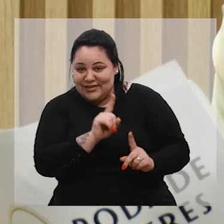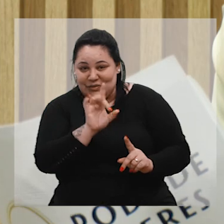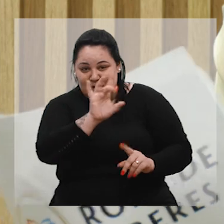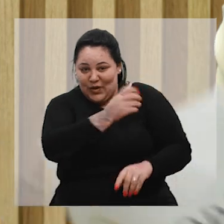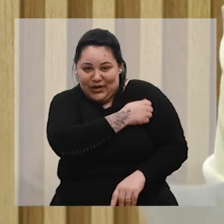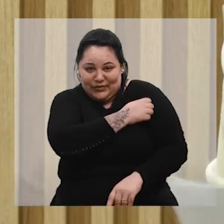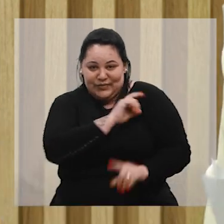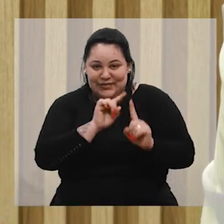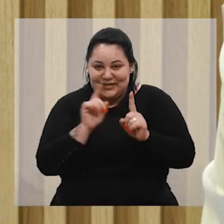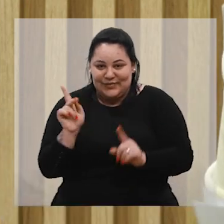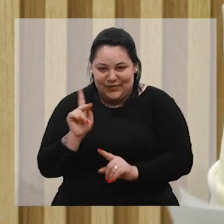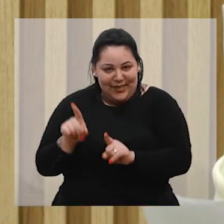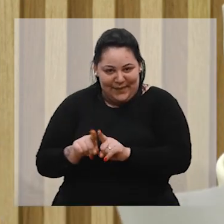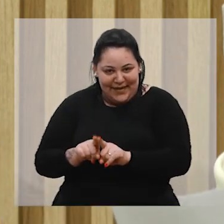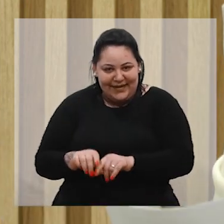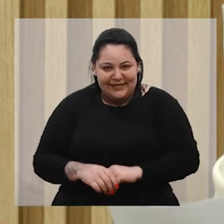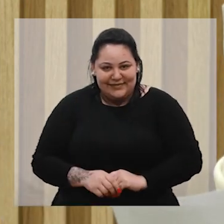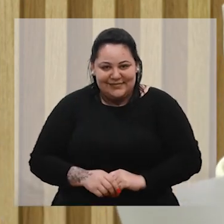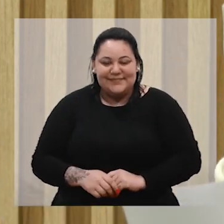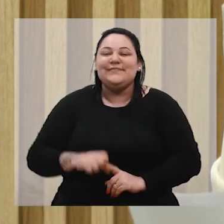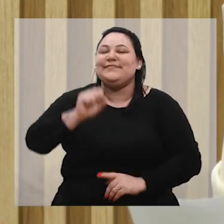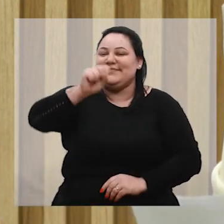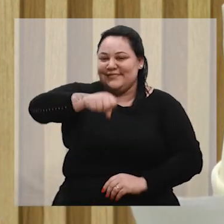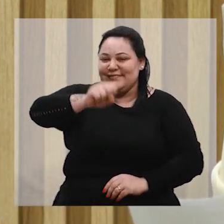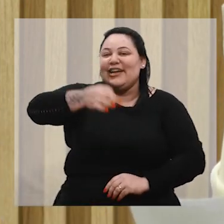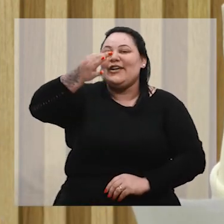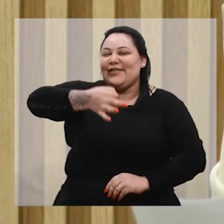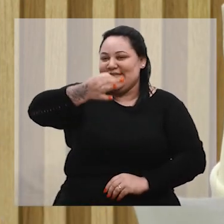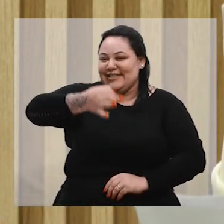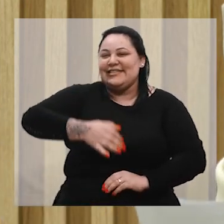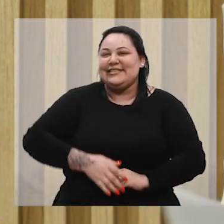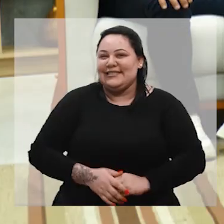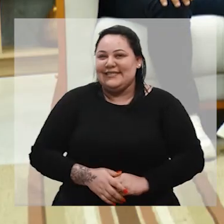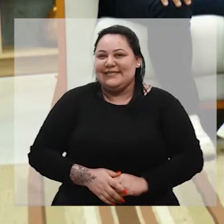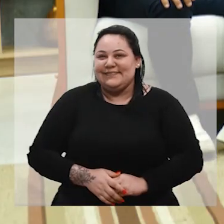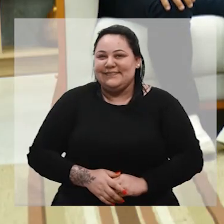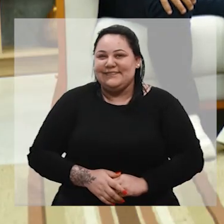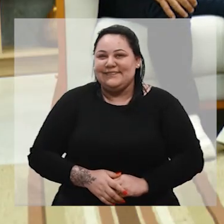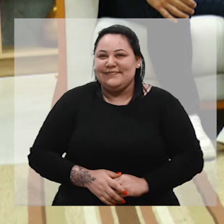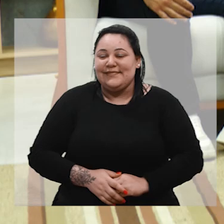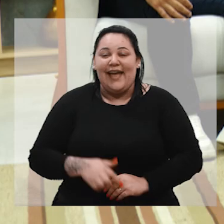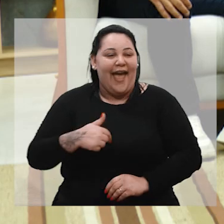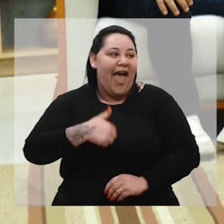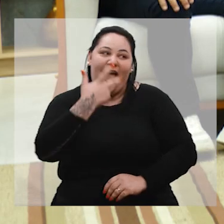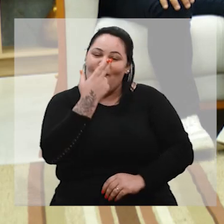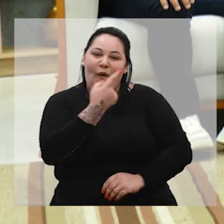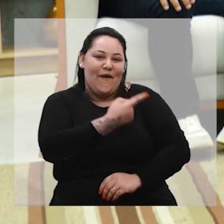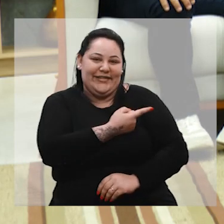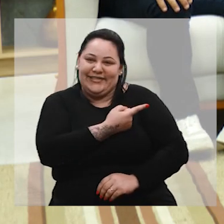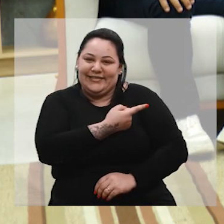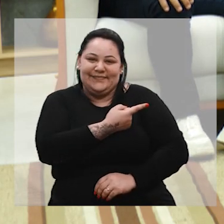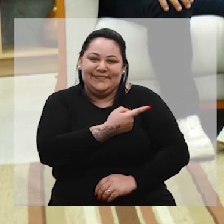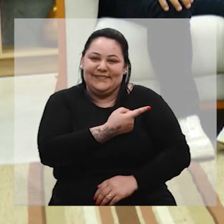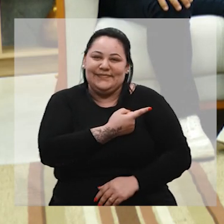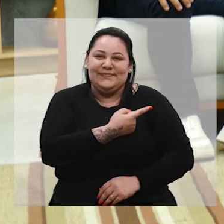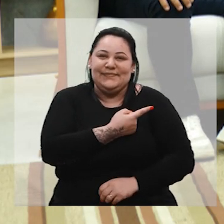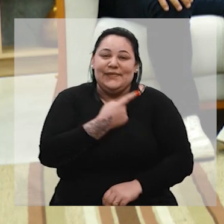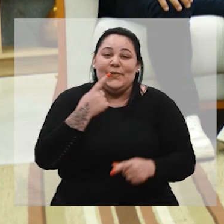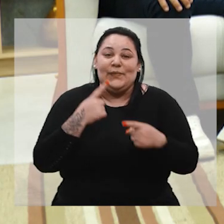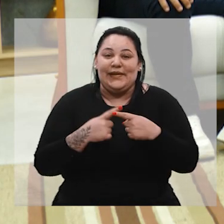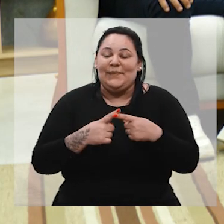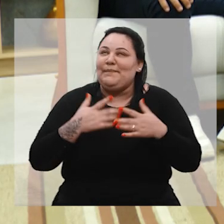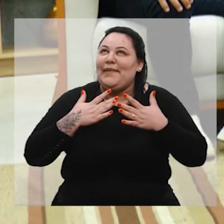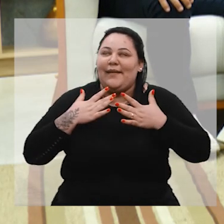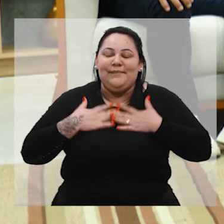tem influenciado muitas pessoas, não só alunos, mas professores também? Com certeza, né? Fazendo minhas as palavras